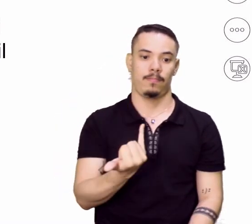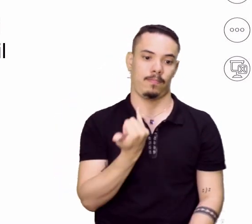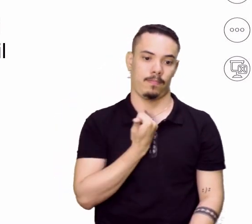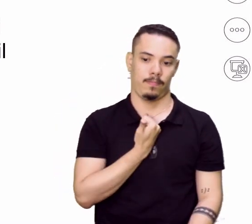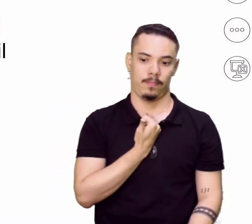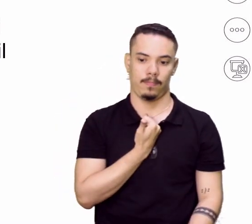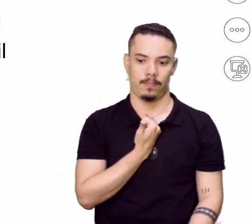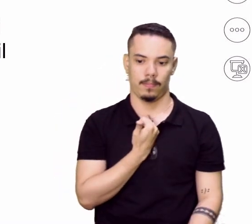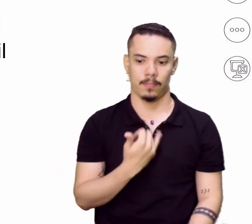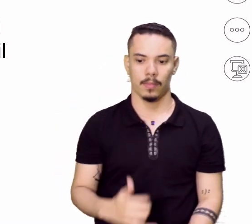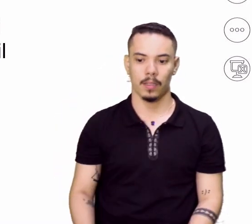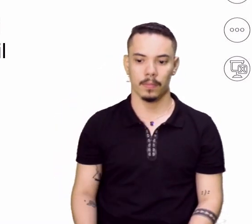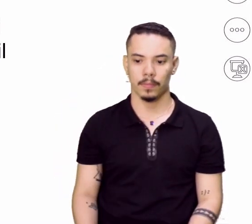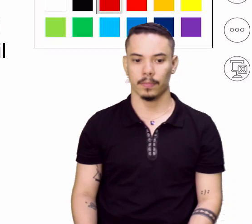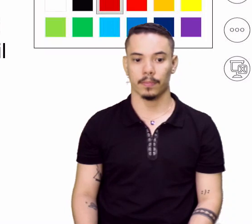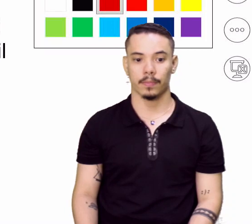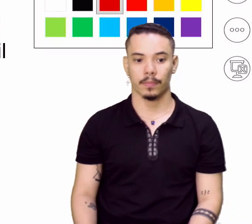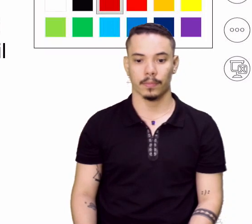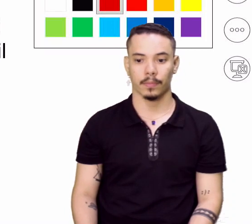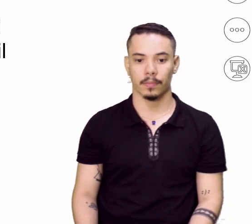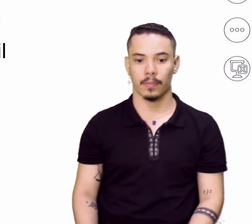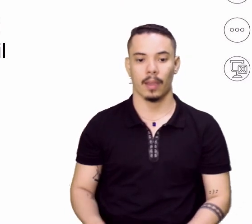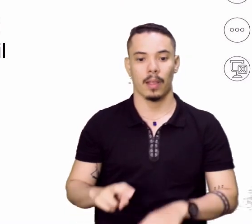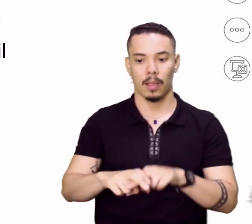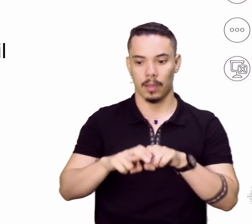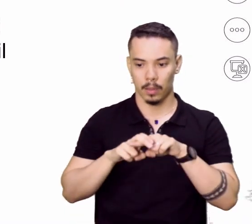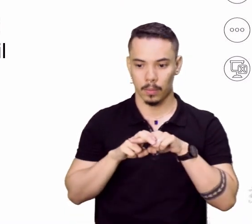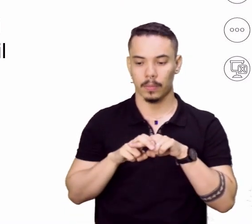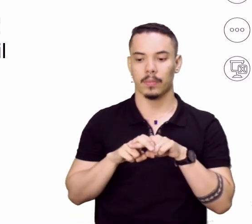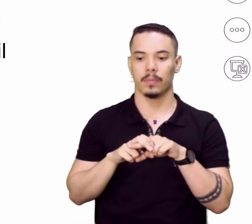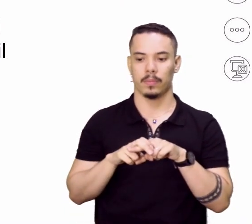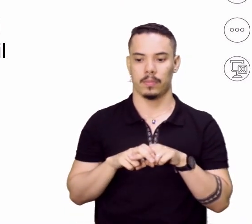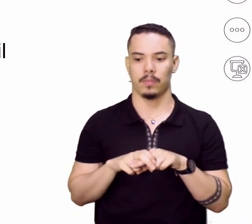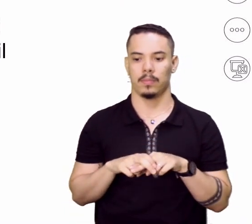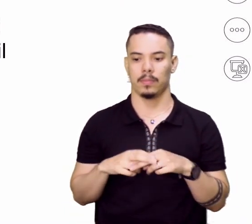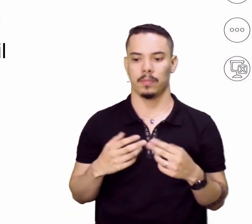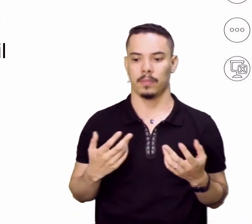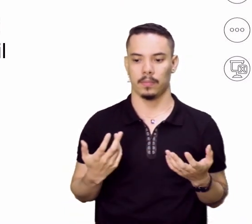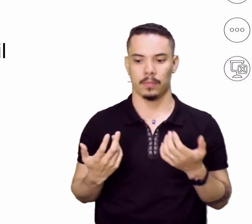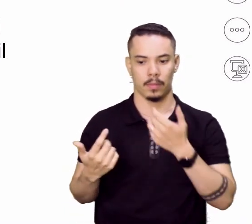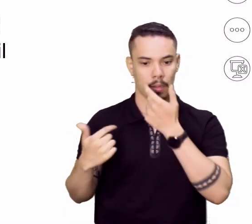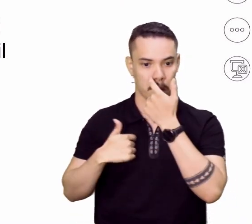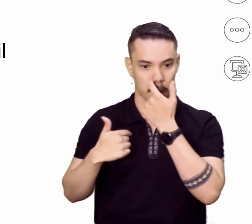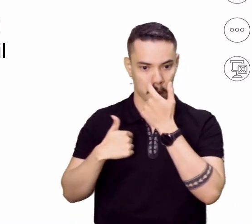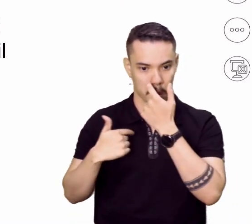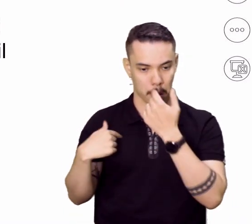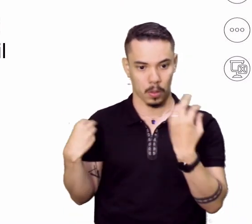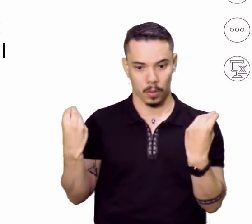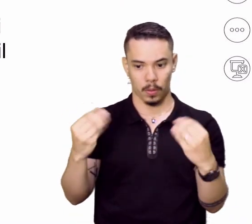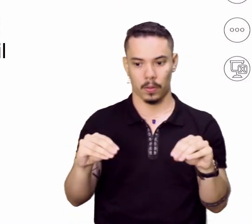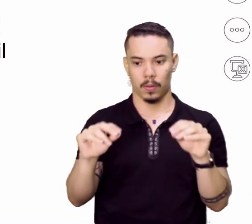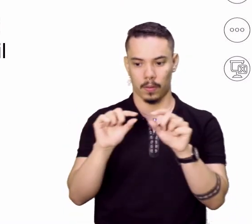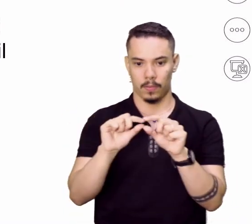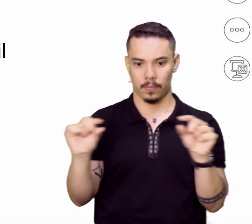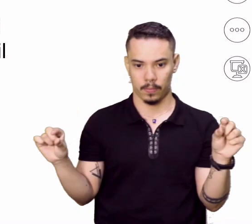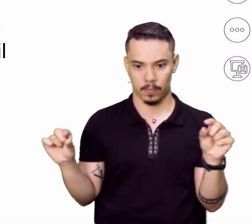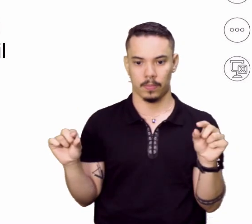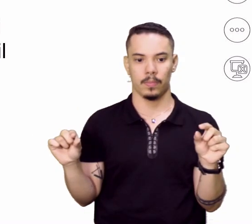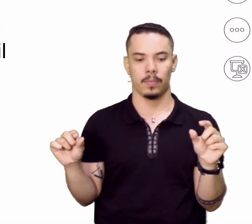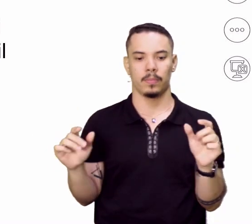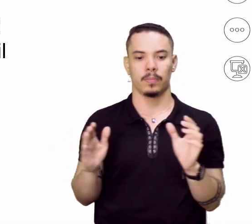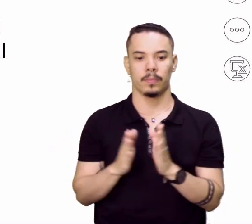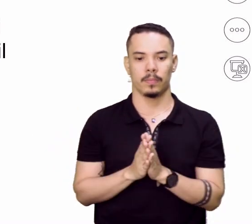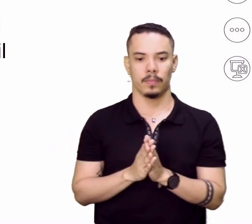é esse. Portanto, quando eu coloco essa oração da